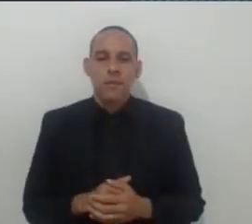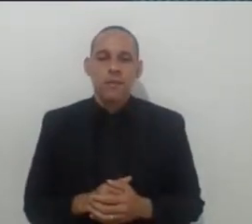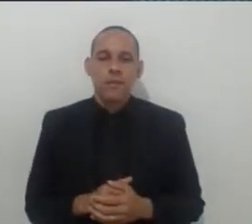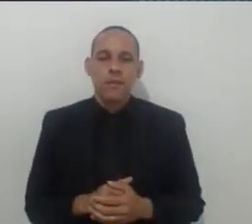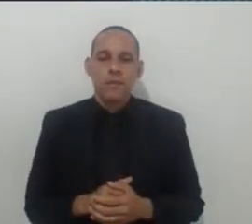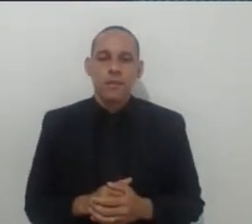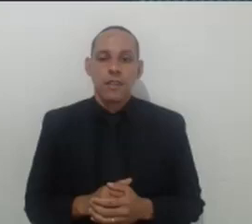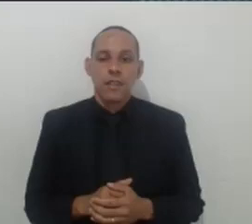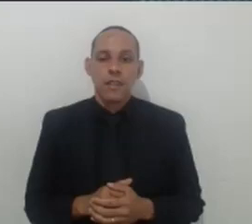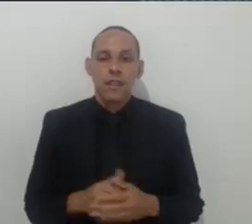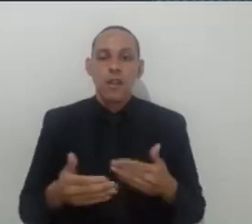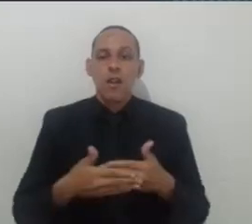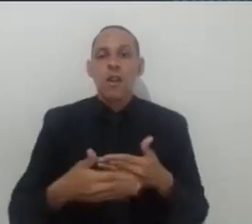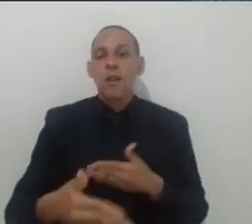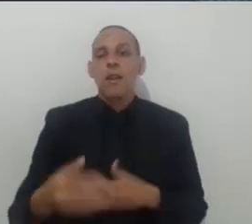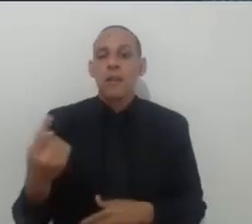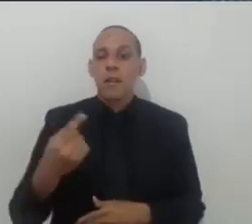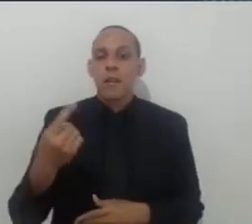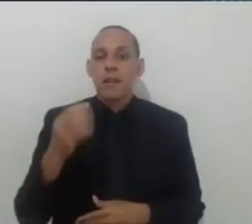de 1º de 9/22.